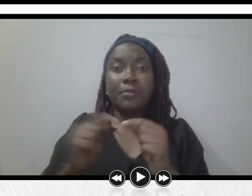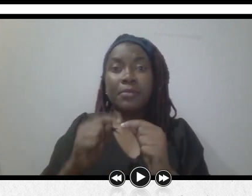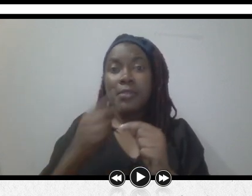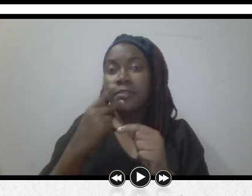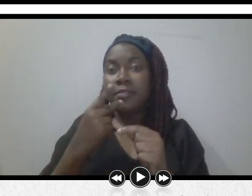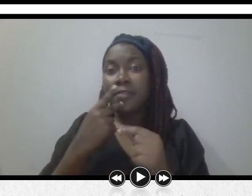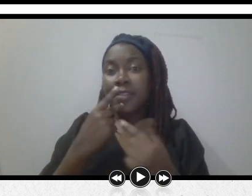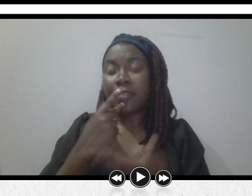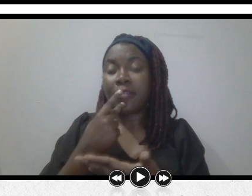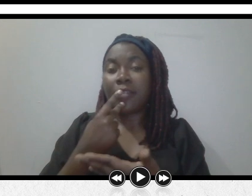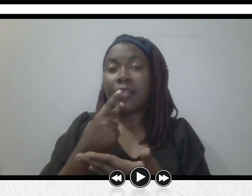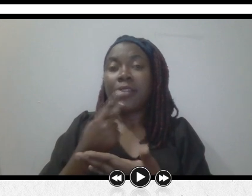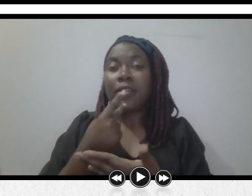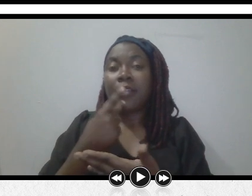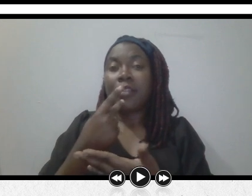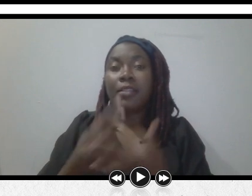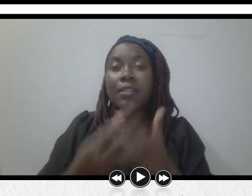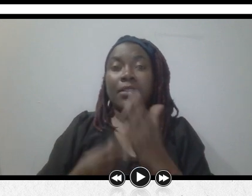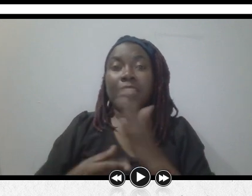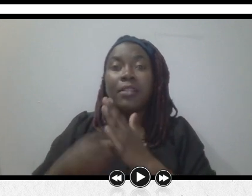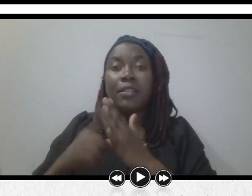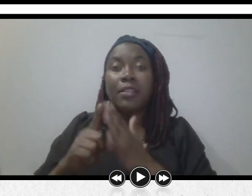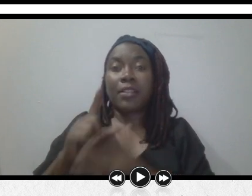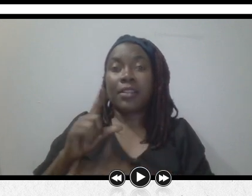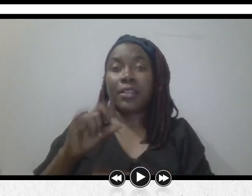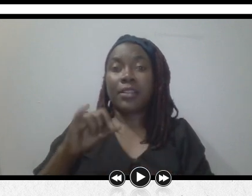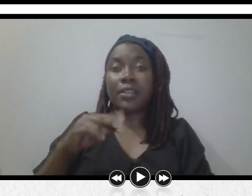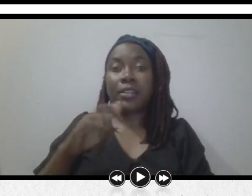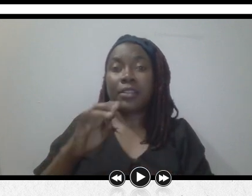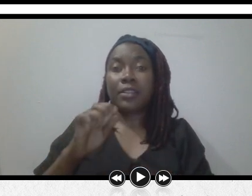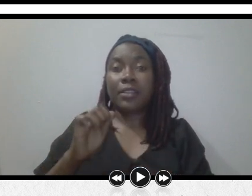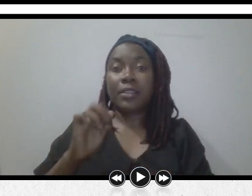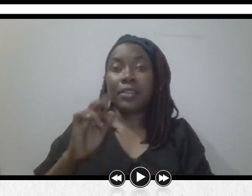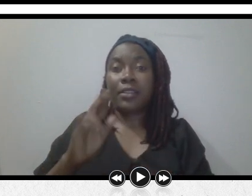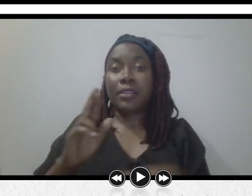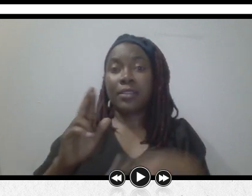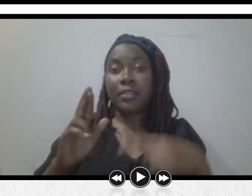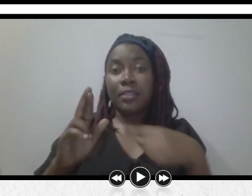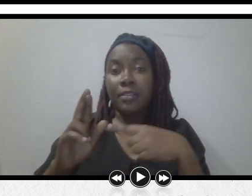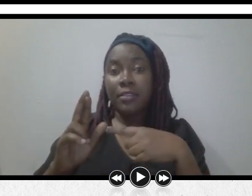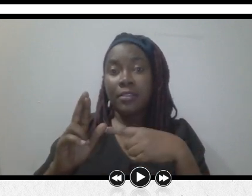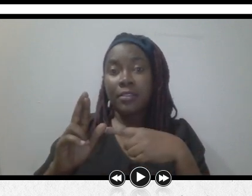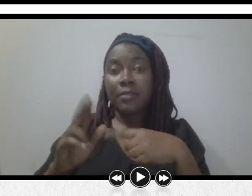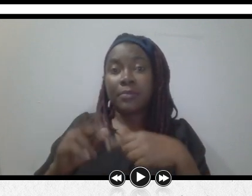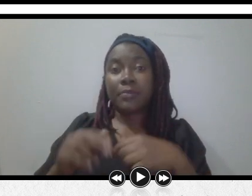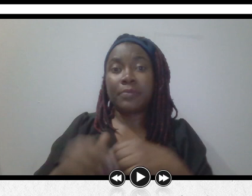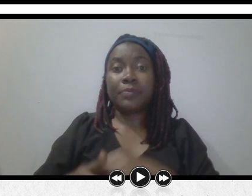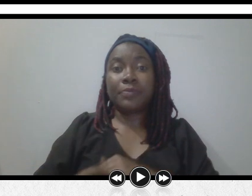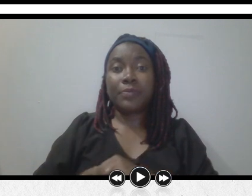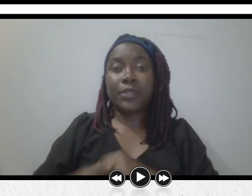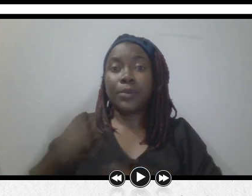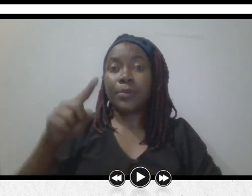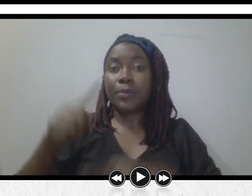circular. Mas para falar de economia circular, vamos falar anteriormente de economia linear. A economia linear,